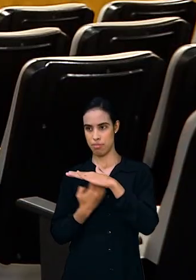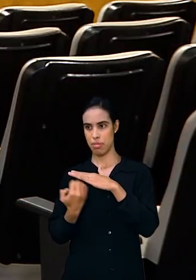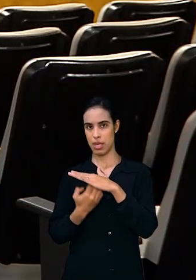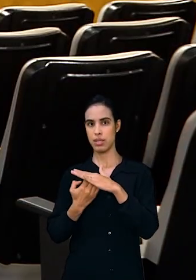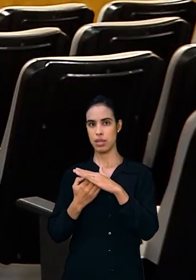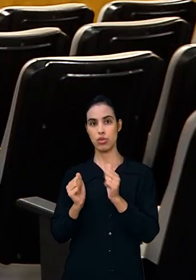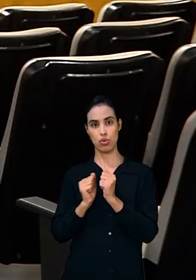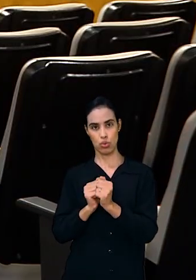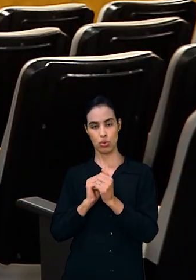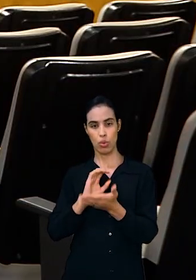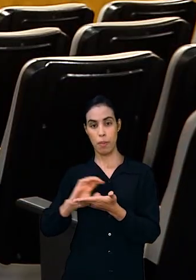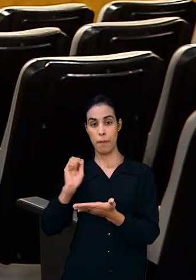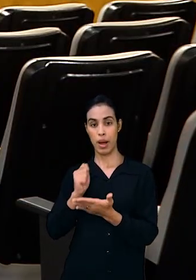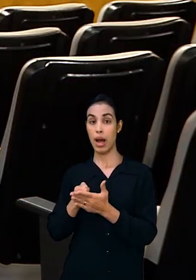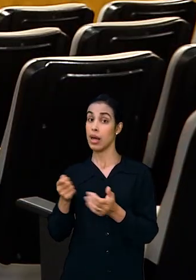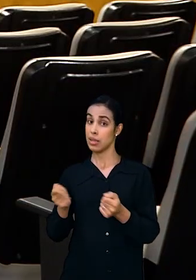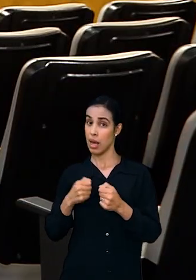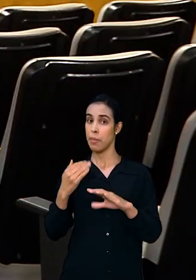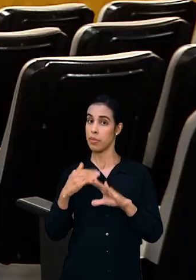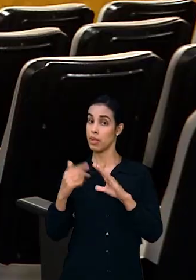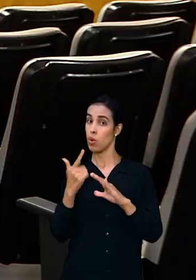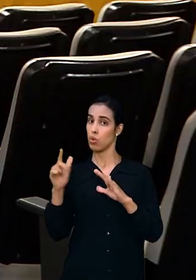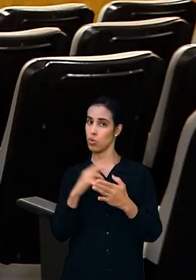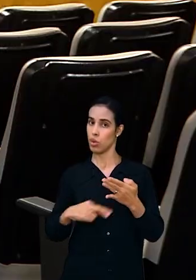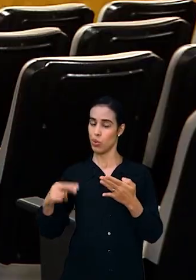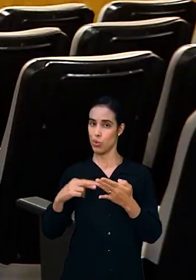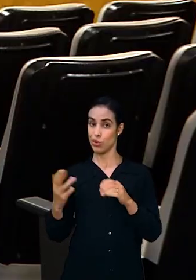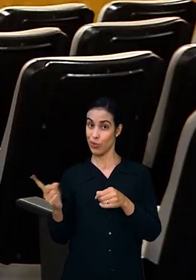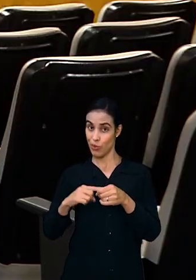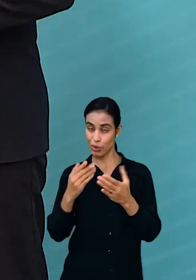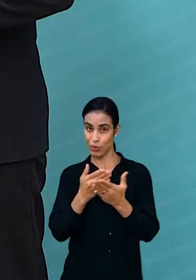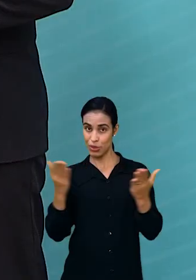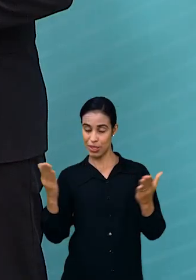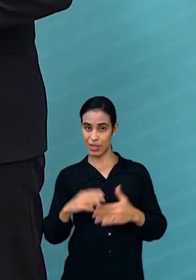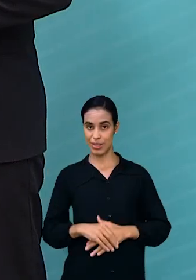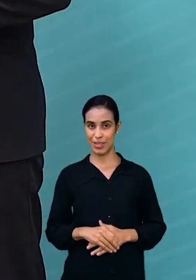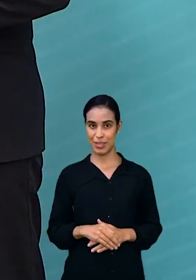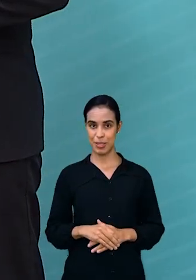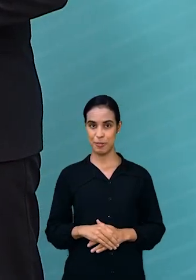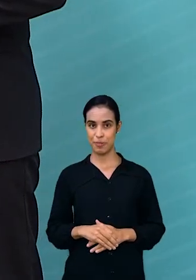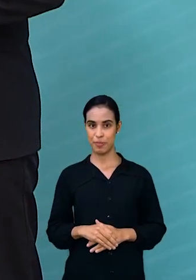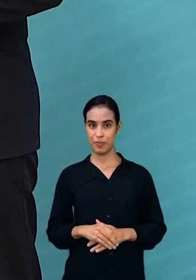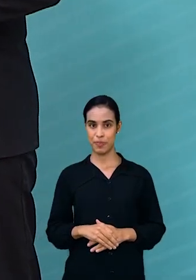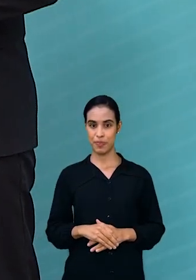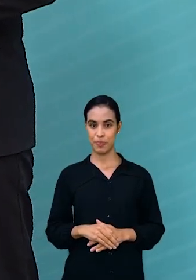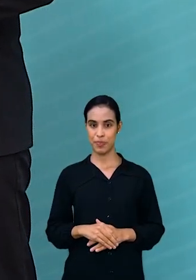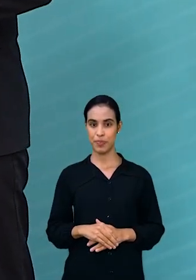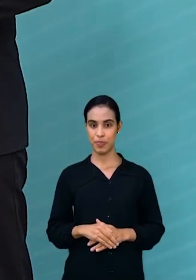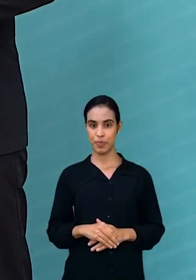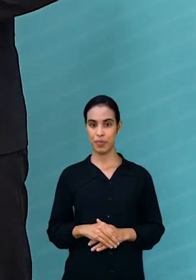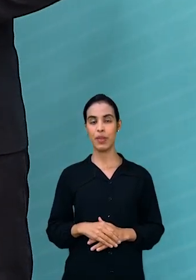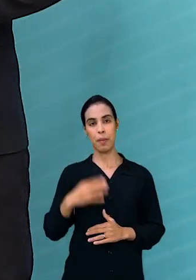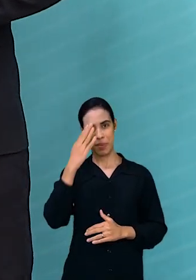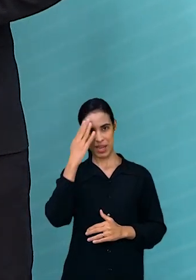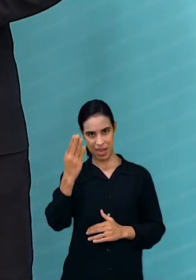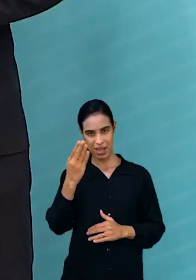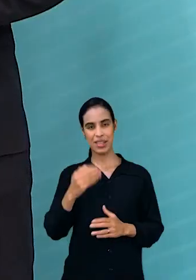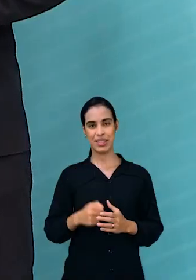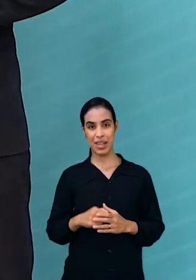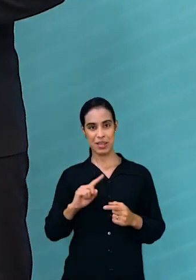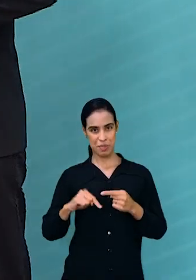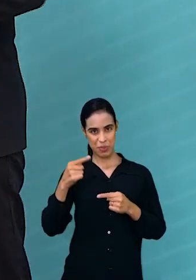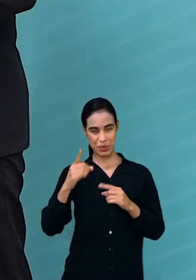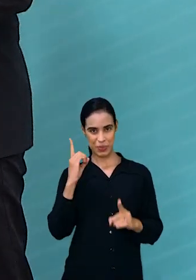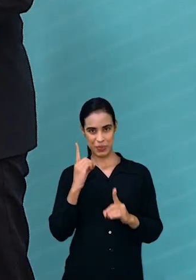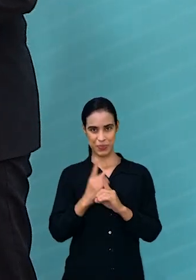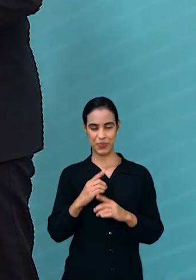engenheira, sócia da empresa. Ainda cabe recurso da decisão. Volto com vocês no estúdio. Larissa Batista com informações da